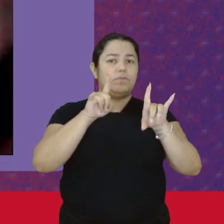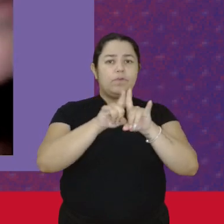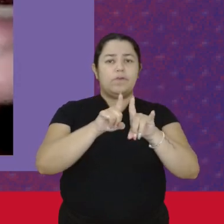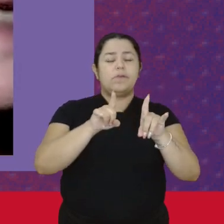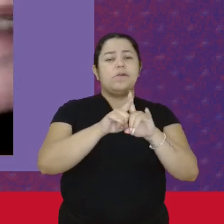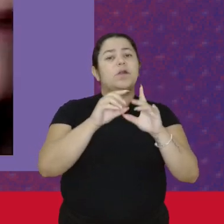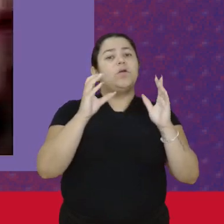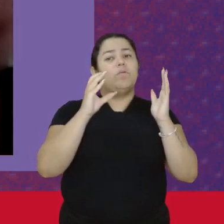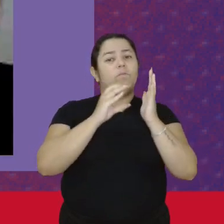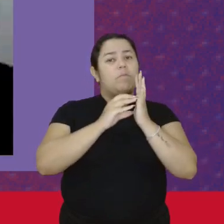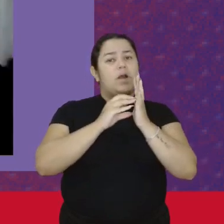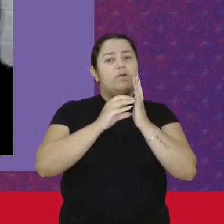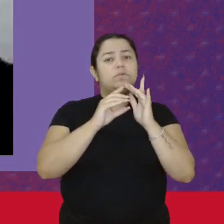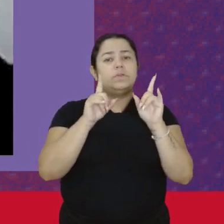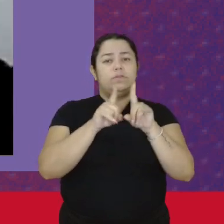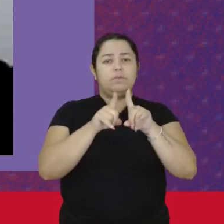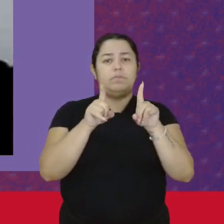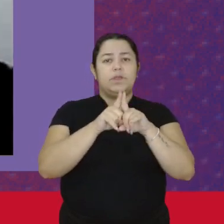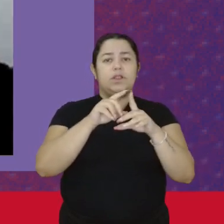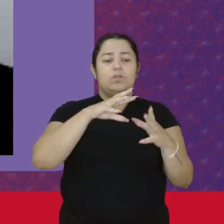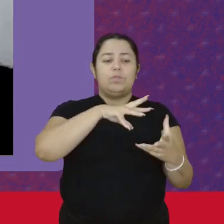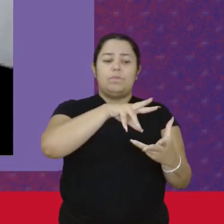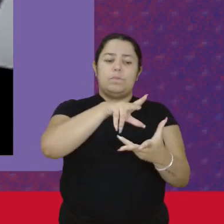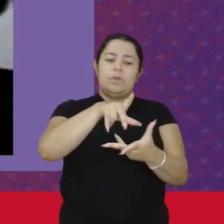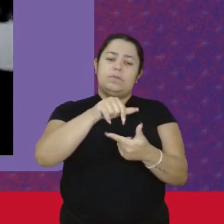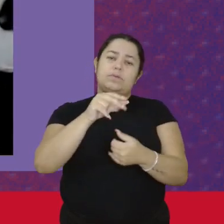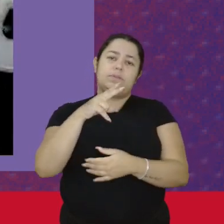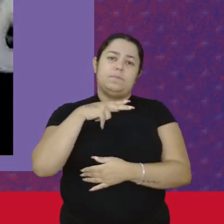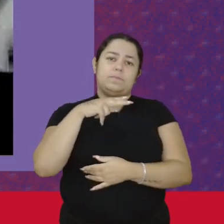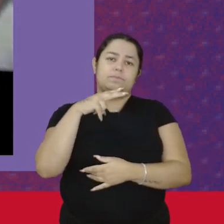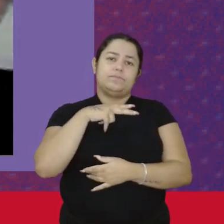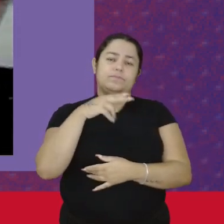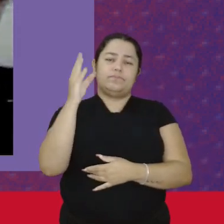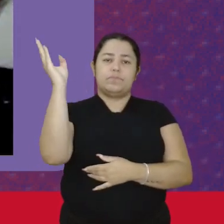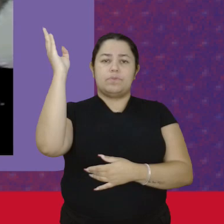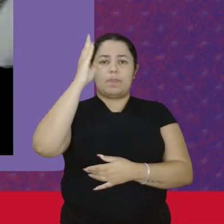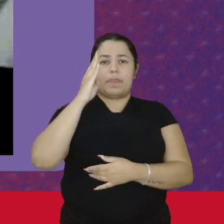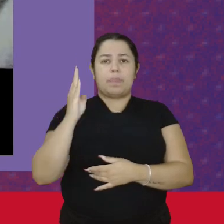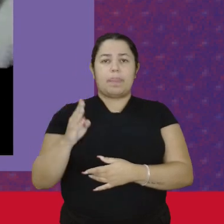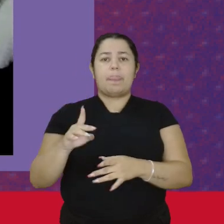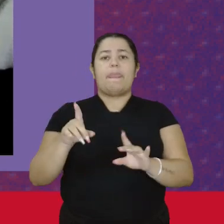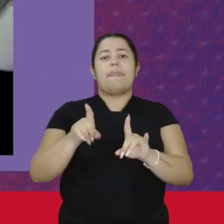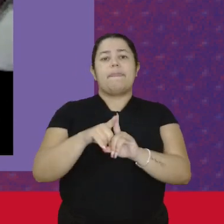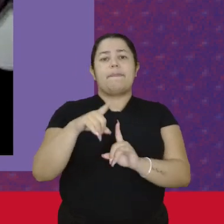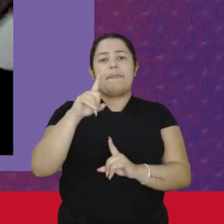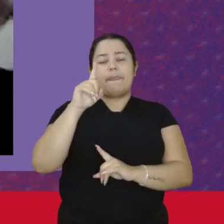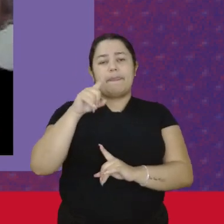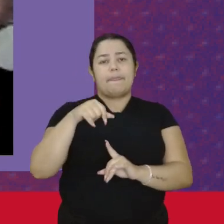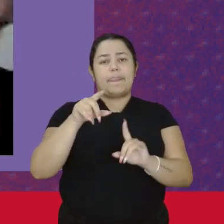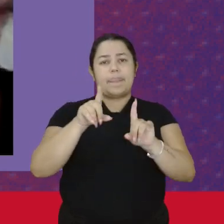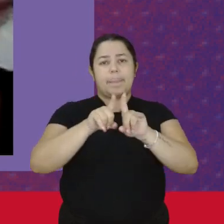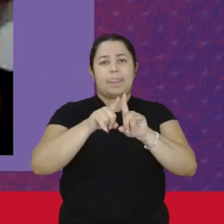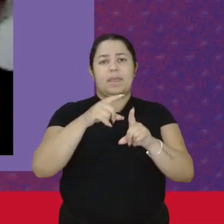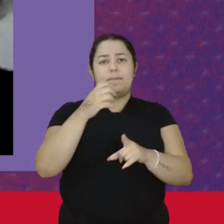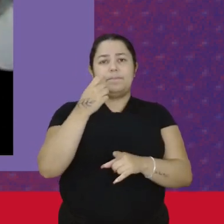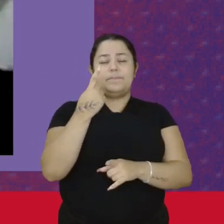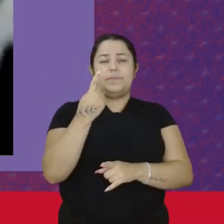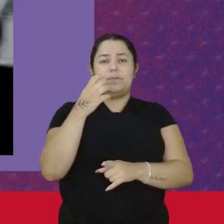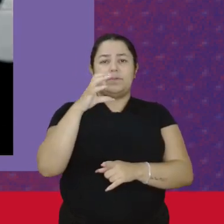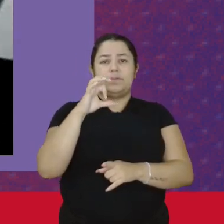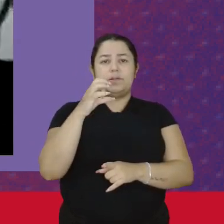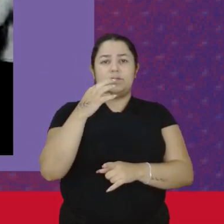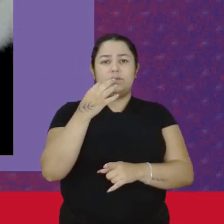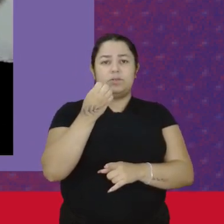marco no mundo, e em particular também no Brasil, que são os anos de 1968,